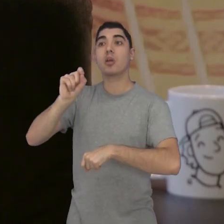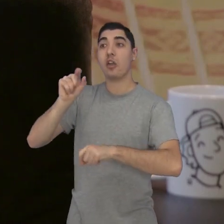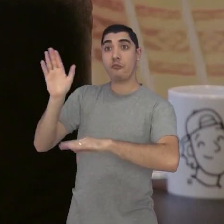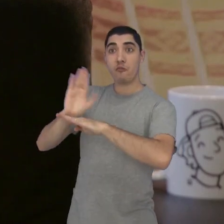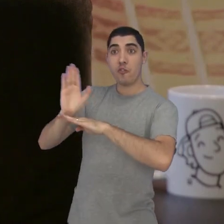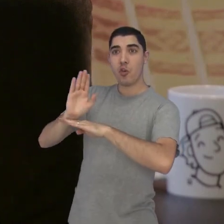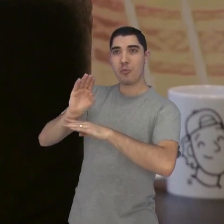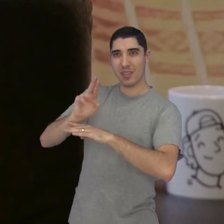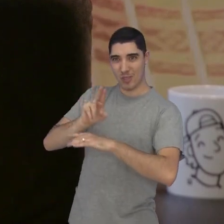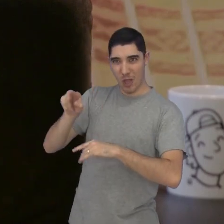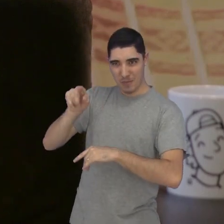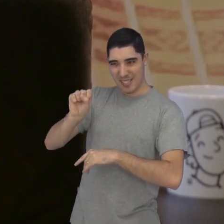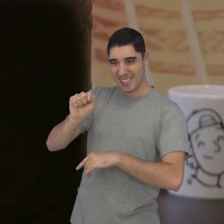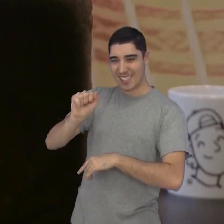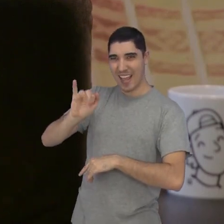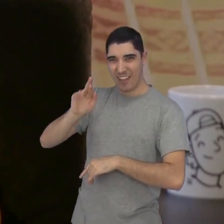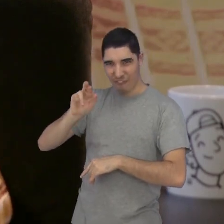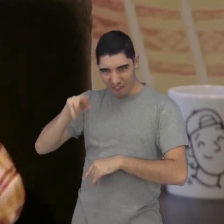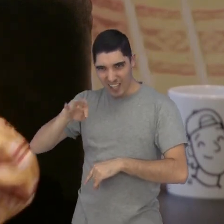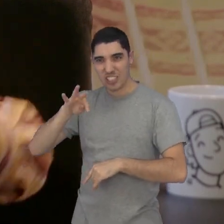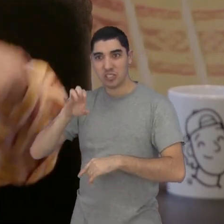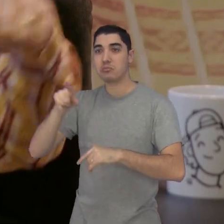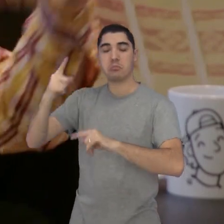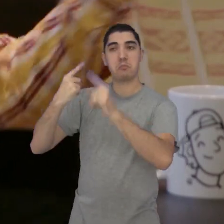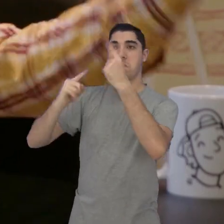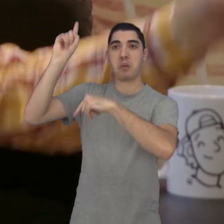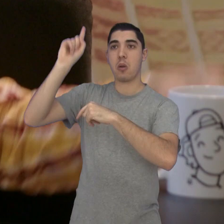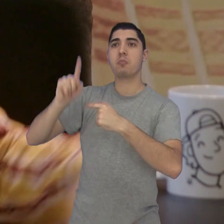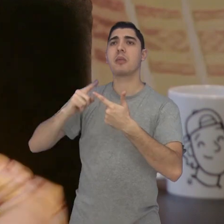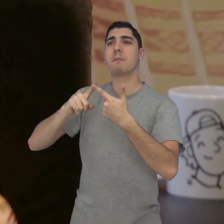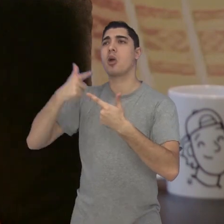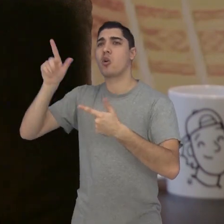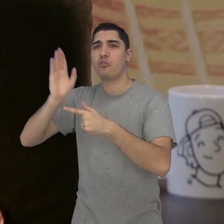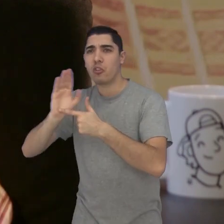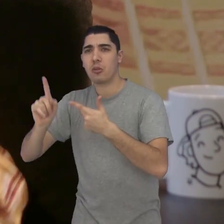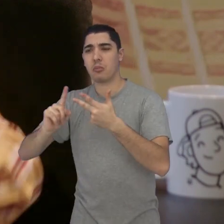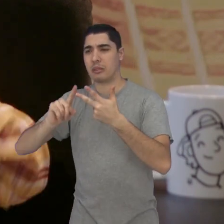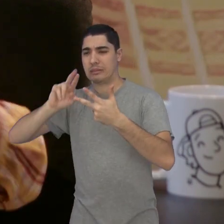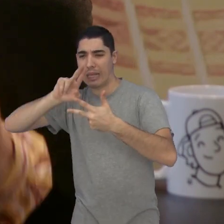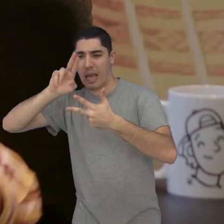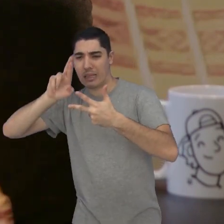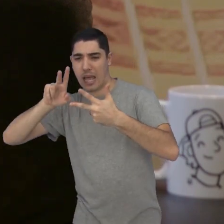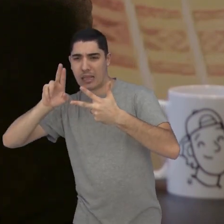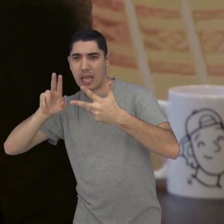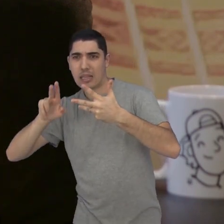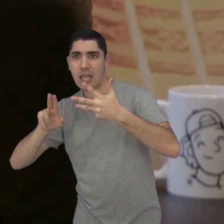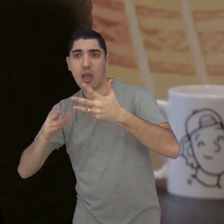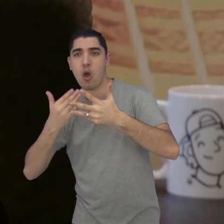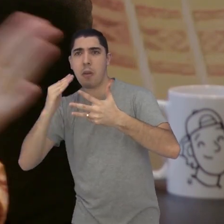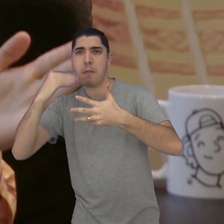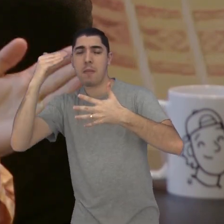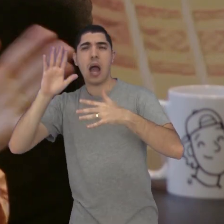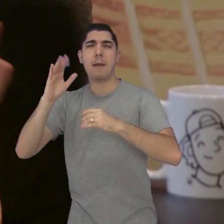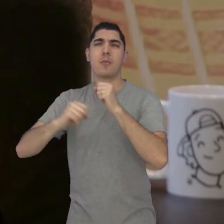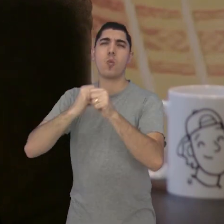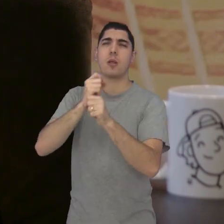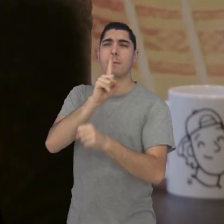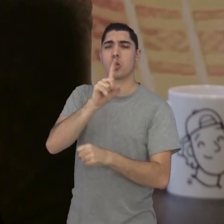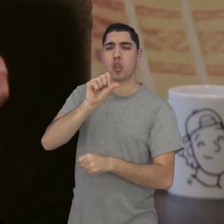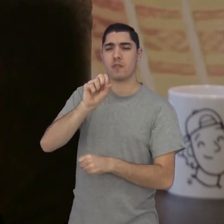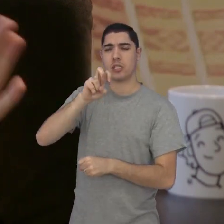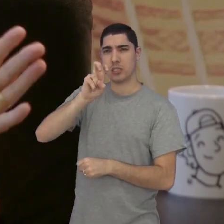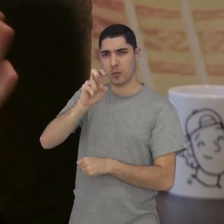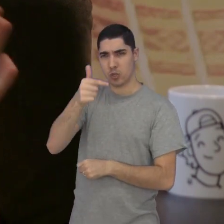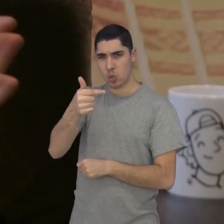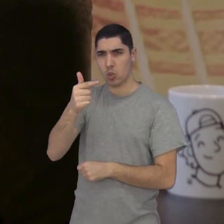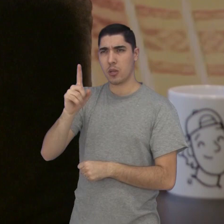frente, sucesso. 52, nadando dinheiro. Candinho, Carrocinha, foi indo. Quando chegou ali de 52 até